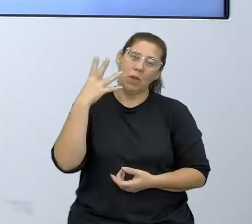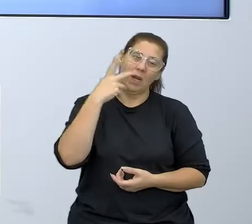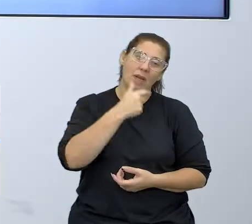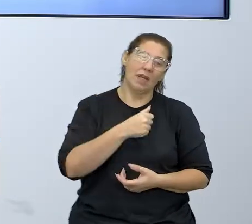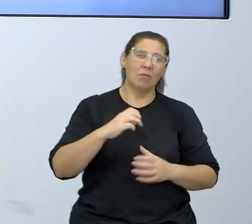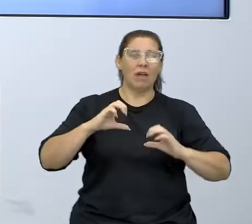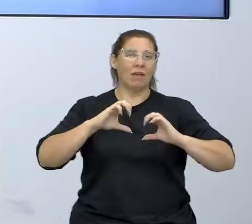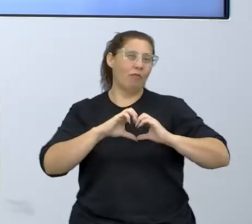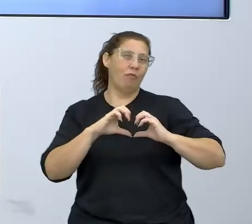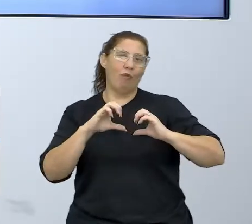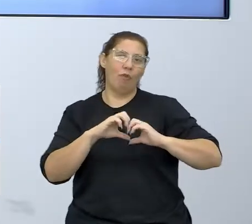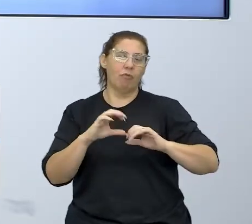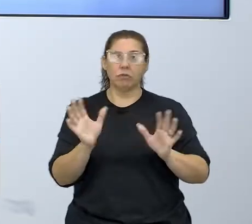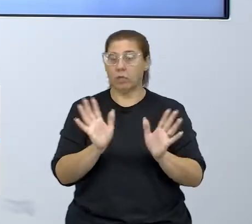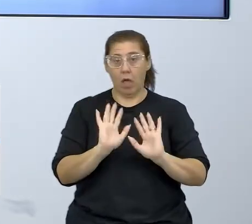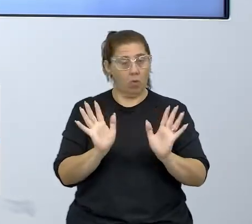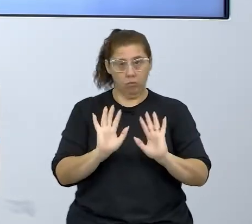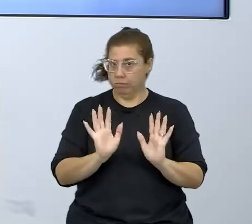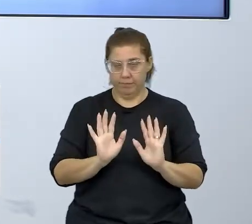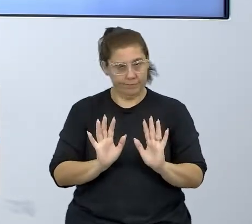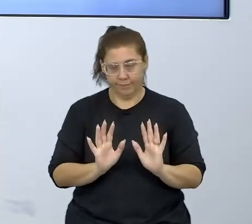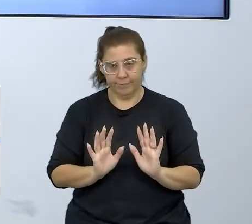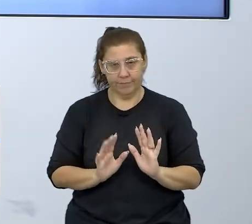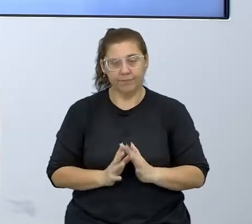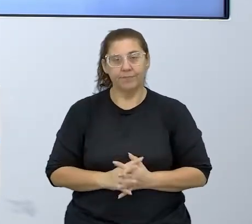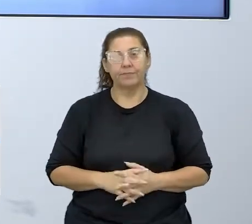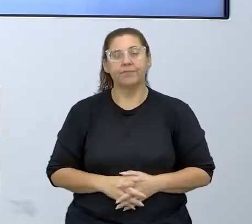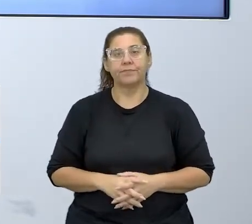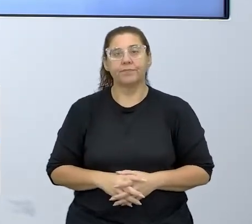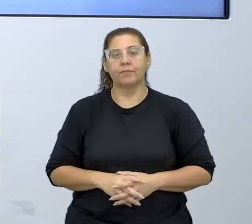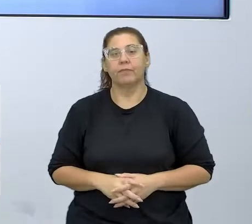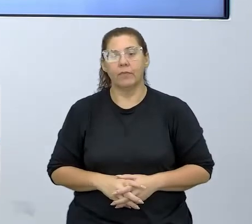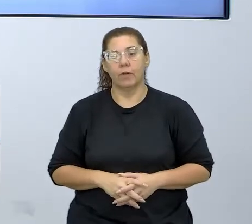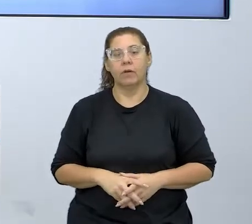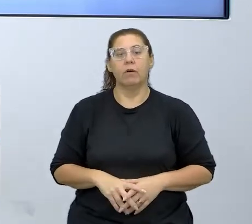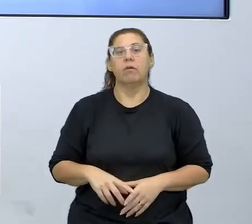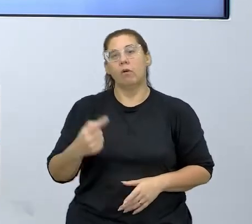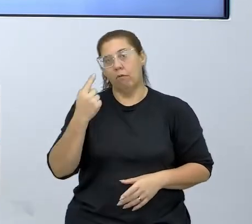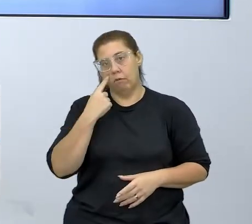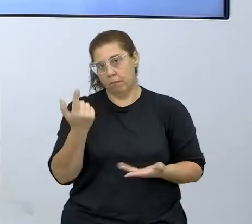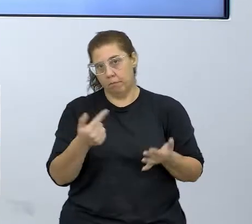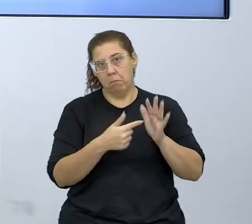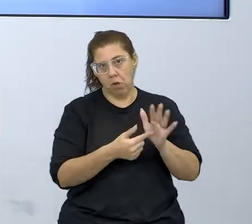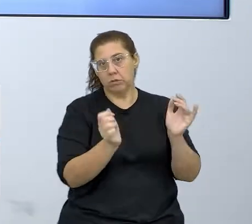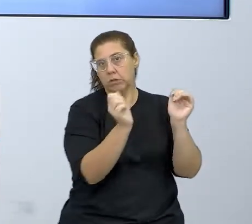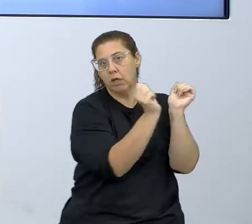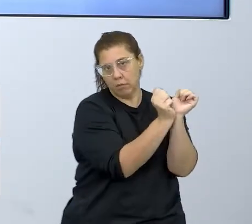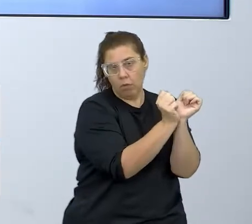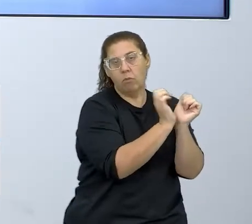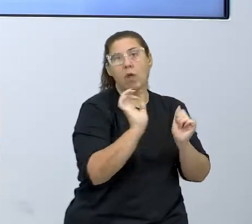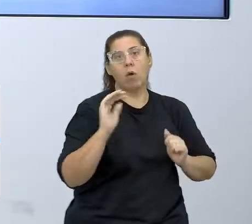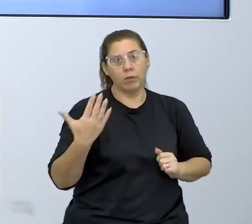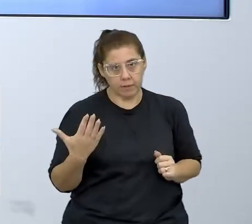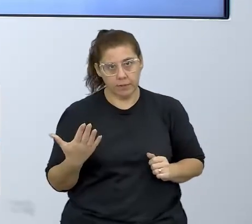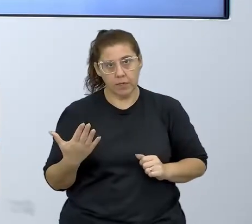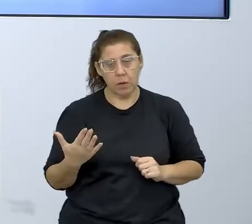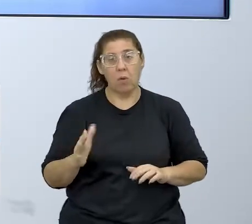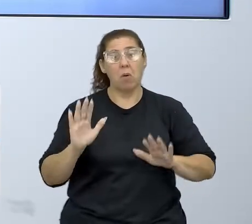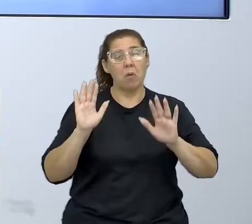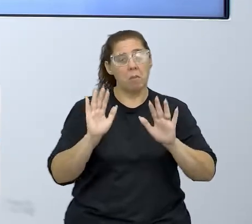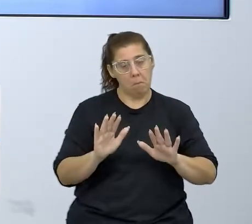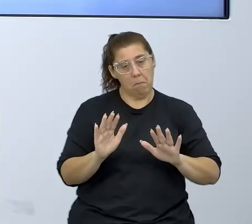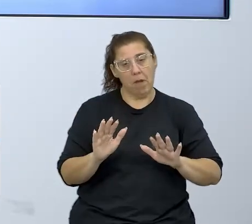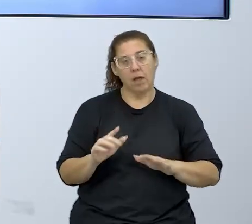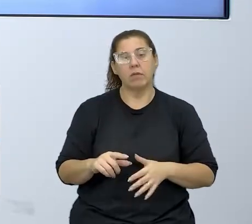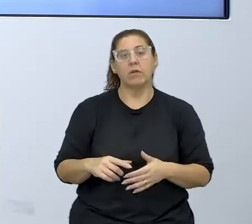outros. Ai, que lindo, coração. Não era assim, né? Tá aí a escravidão que não nos deixa mentir. Mas a lógica